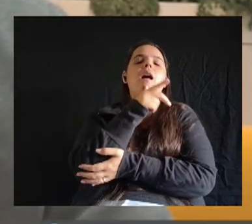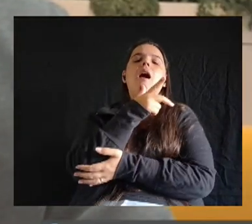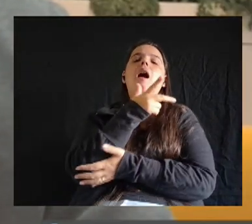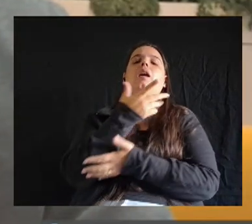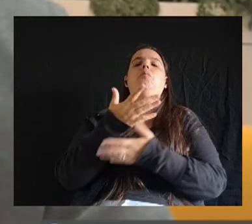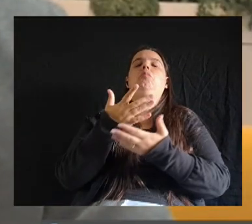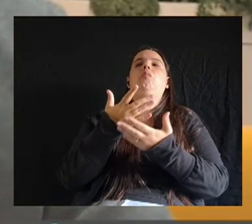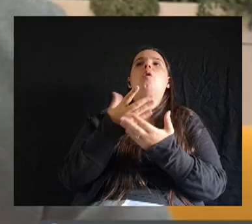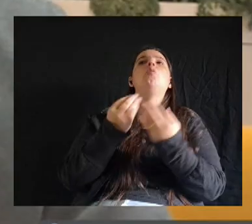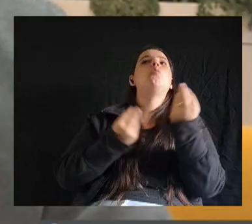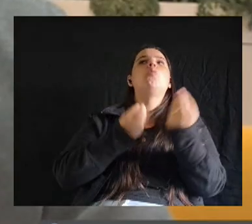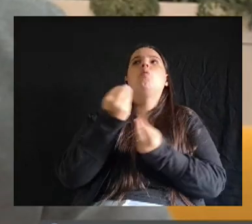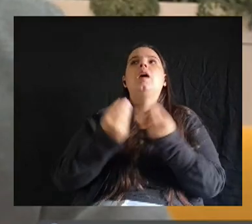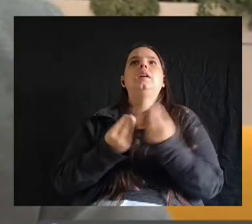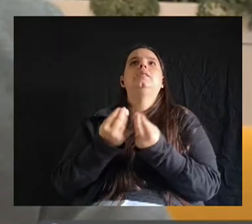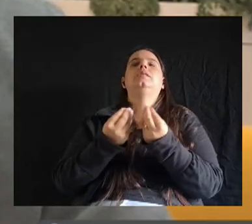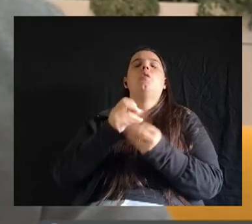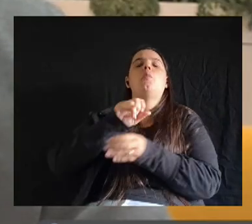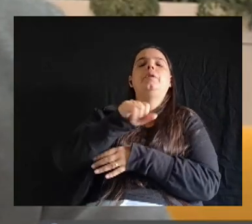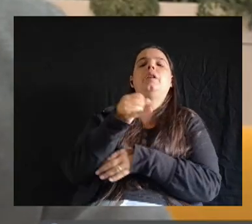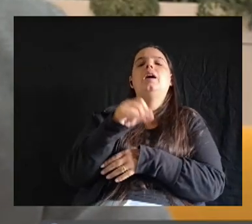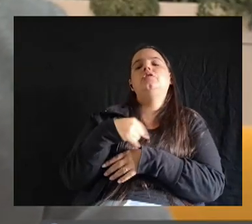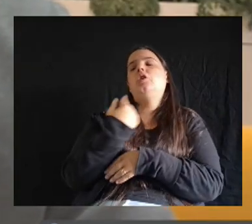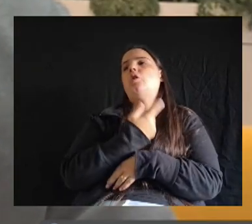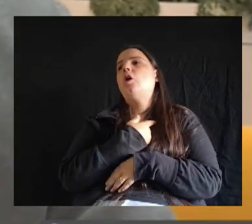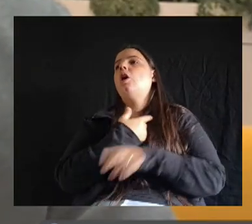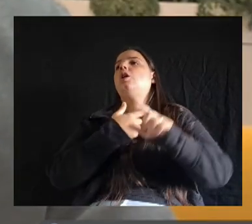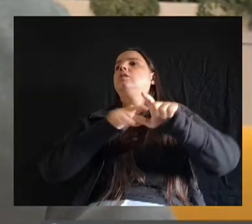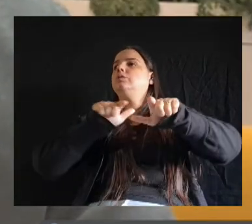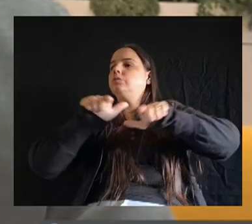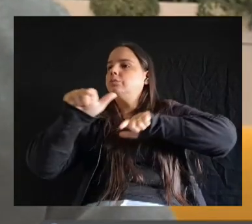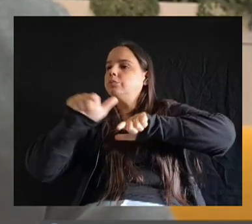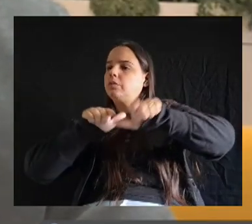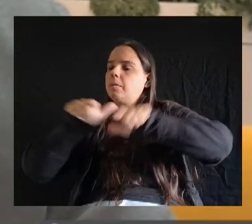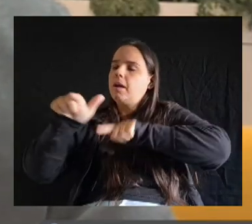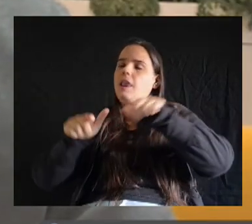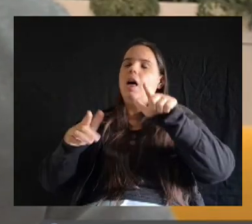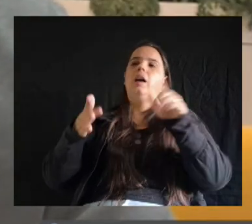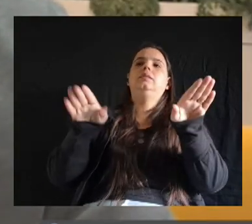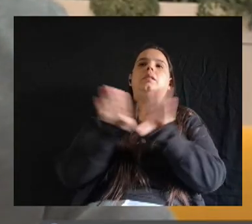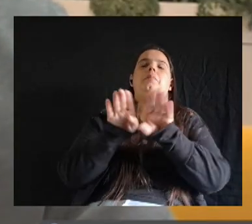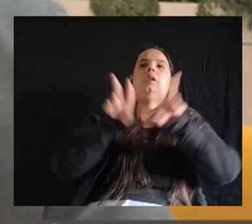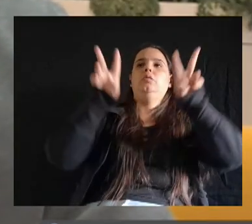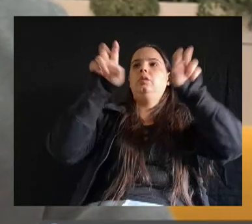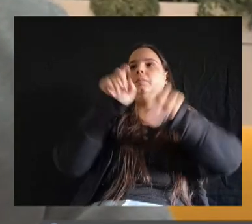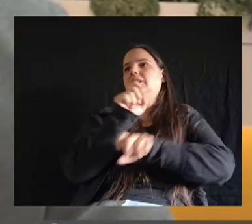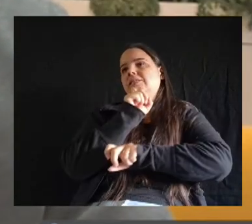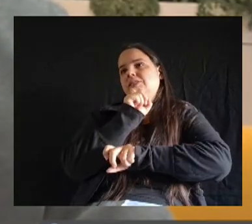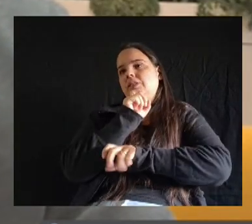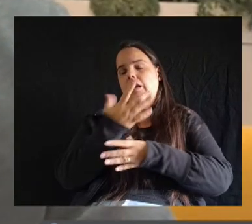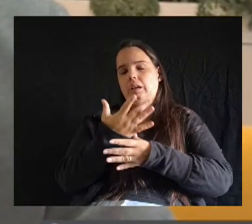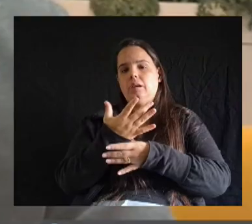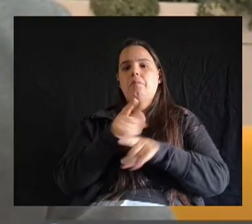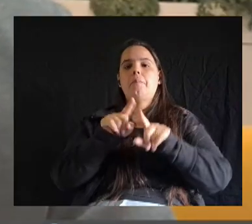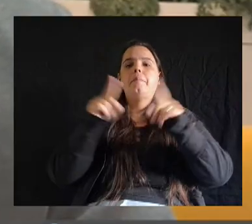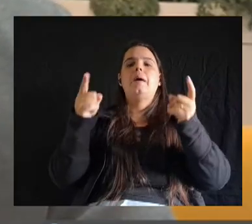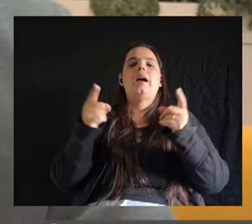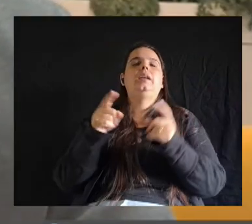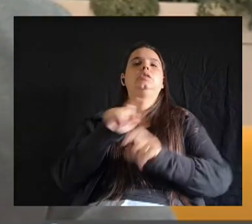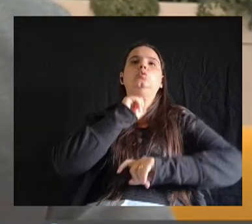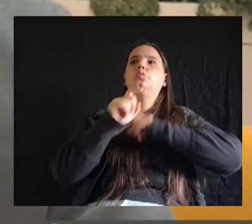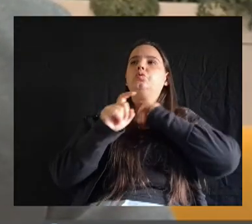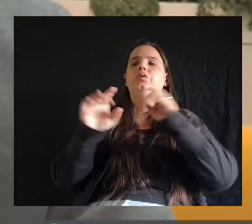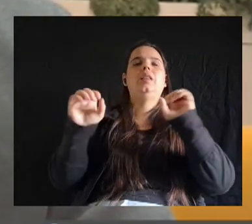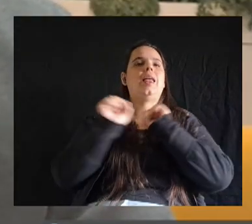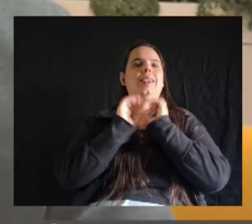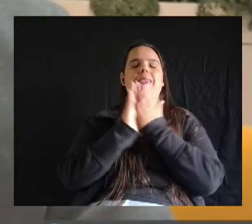alternativas para a gente trabalhar essa questão do resfriamento, né? Mas, sem dúvida, existe um potencial enorme que é